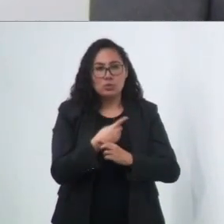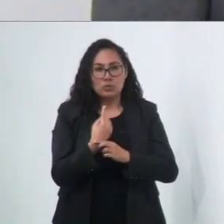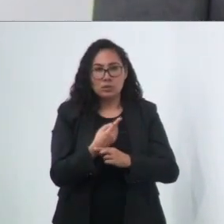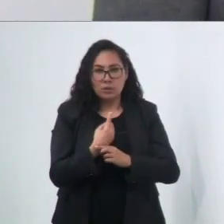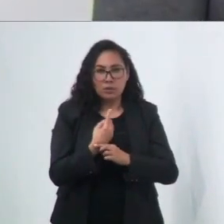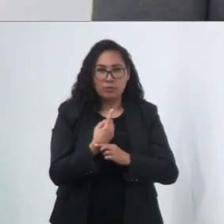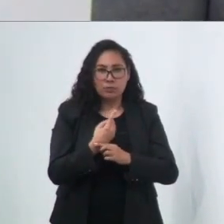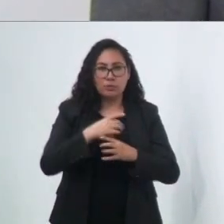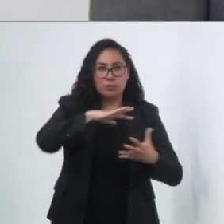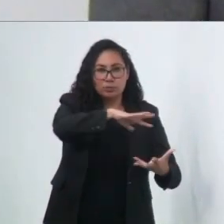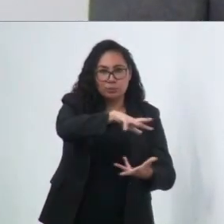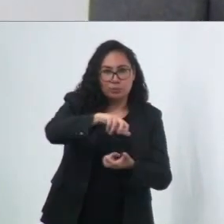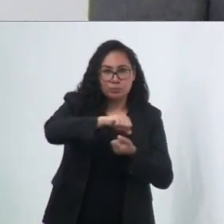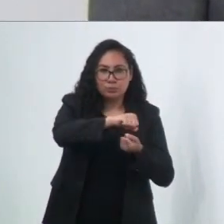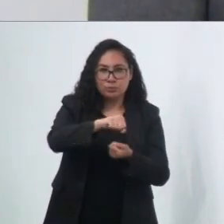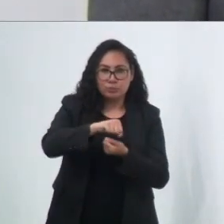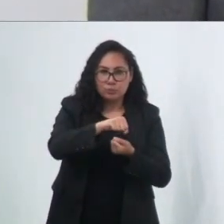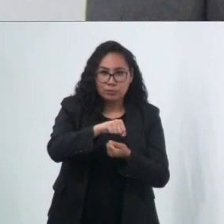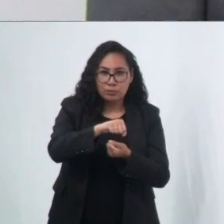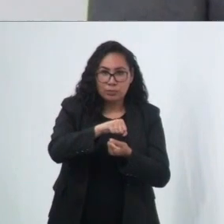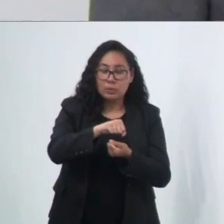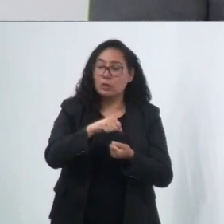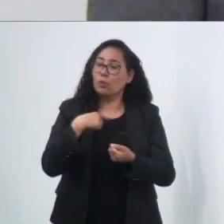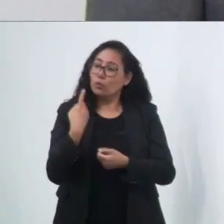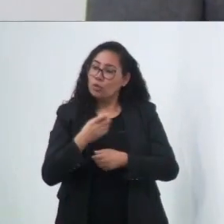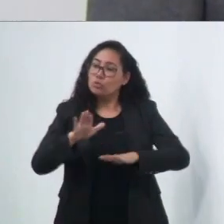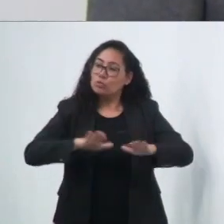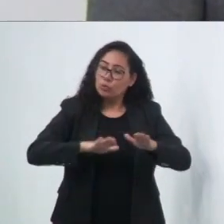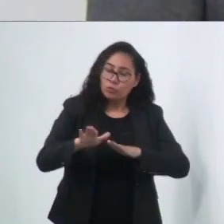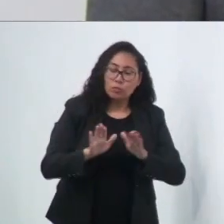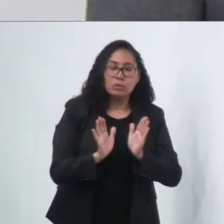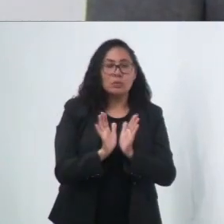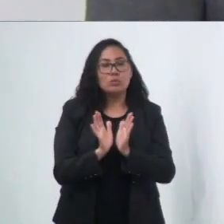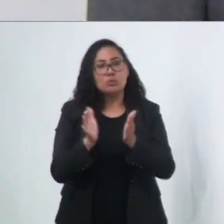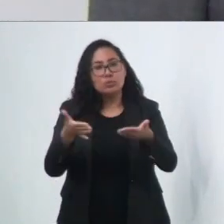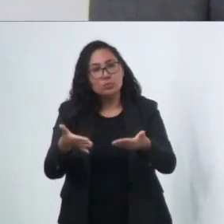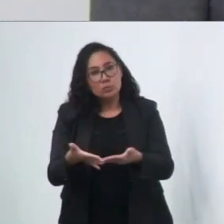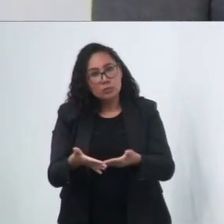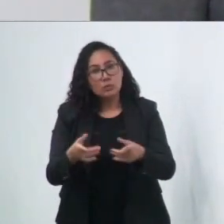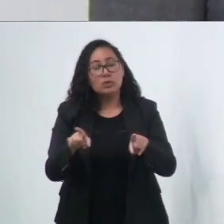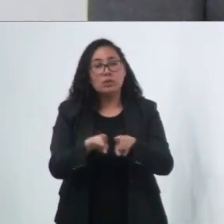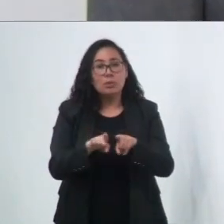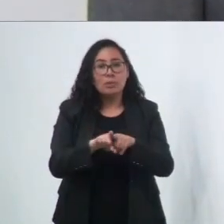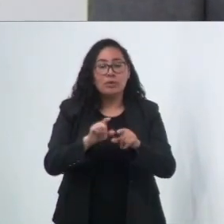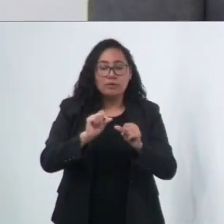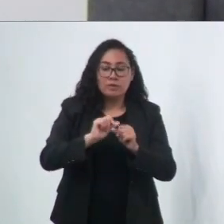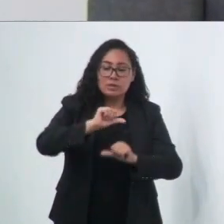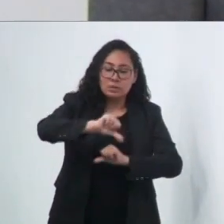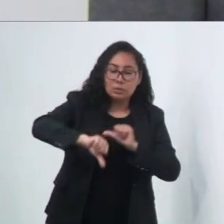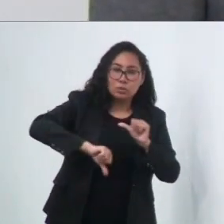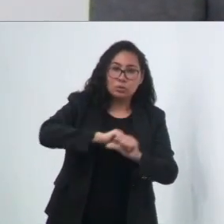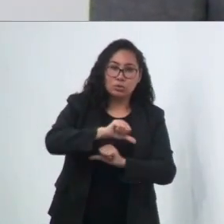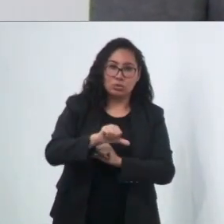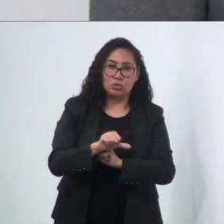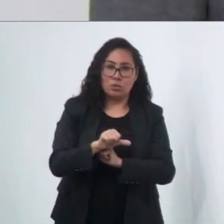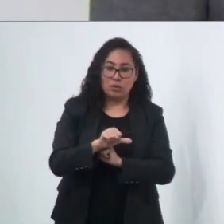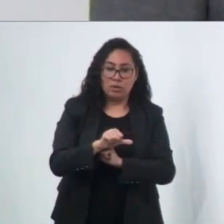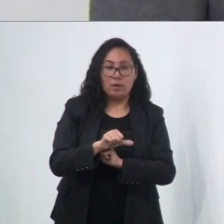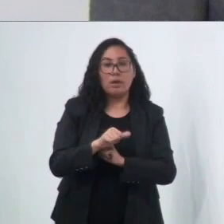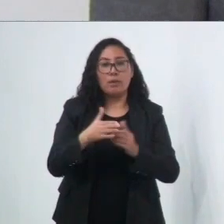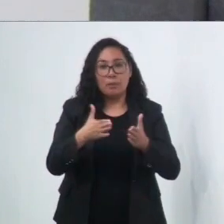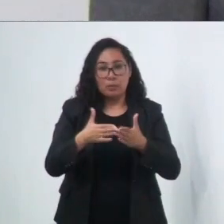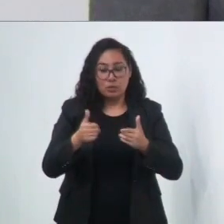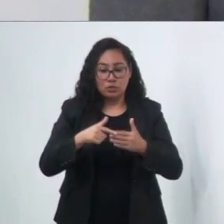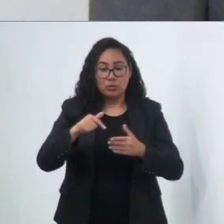procuramos modernizar o Conselho Municipal de Mobilidade Urbana e também fazendo uma alteração a pedido dessa casa,